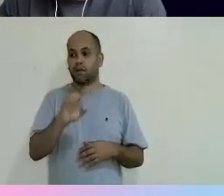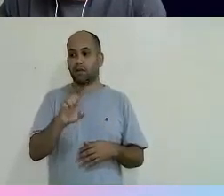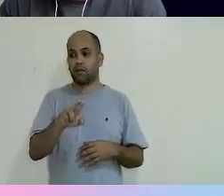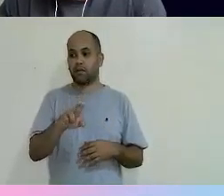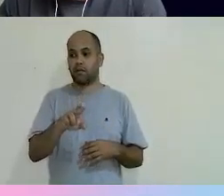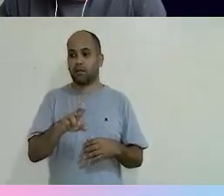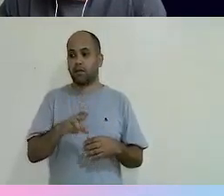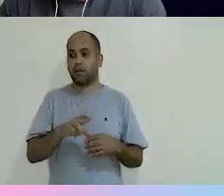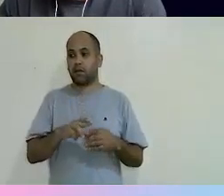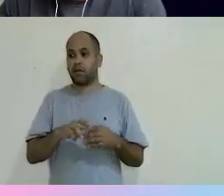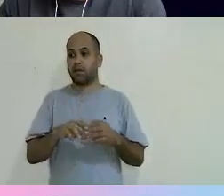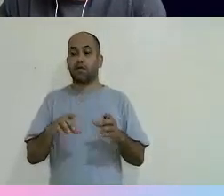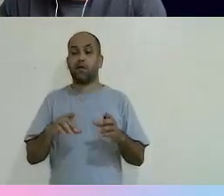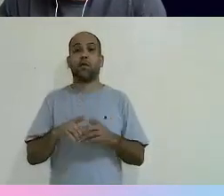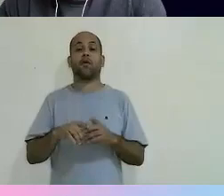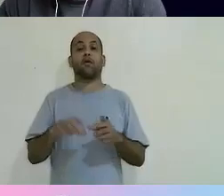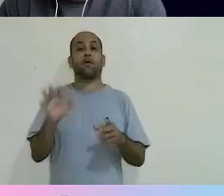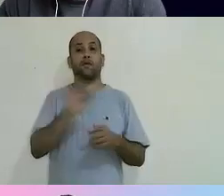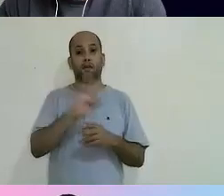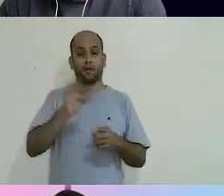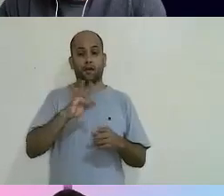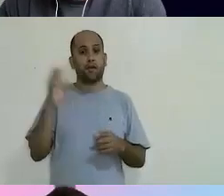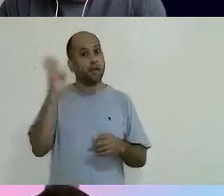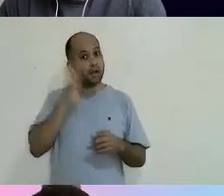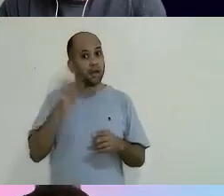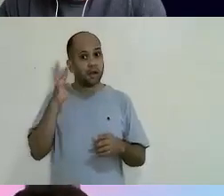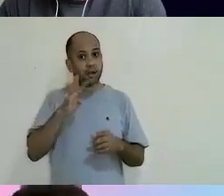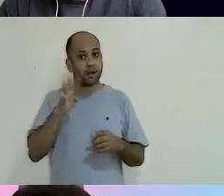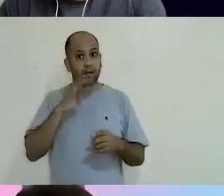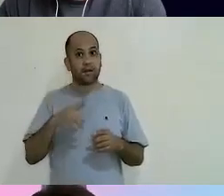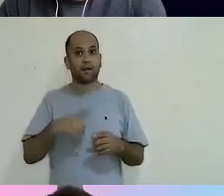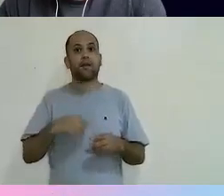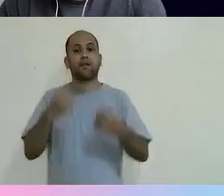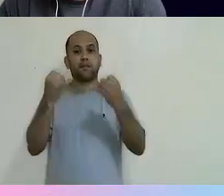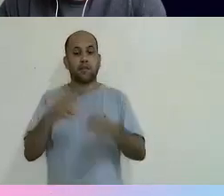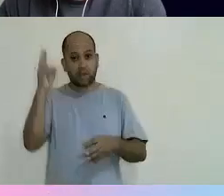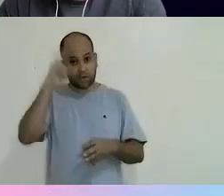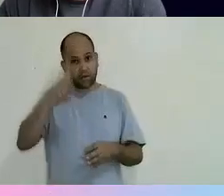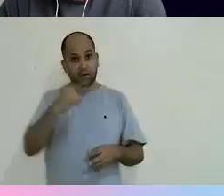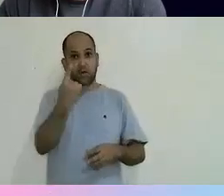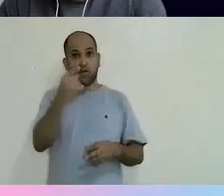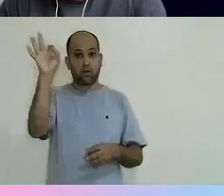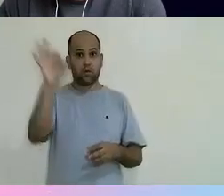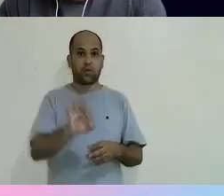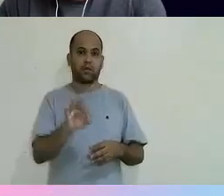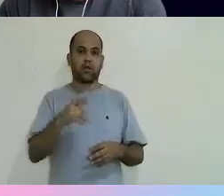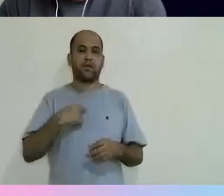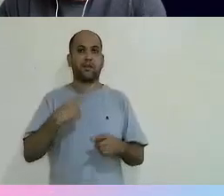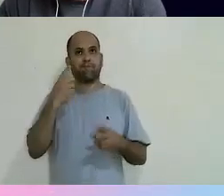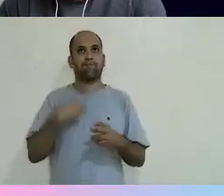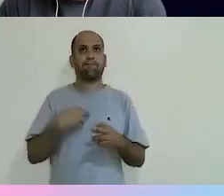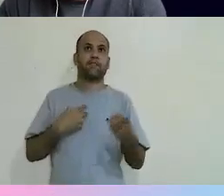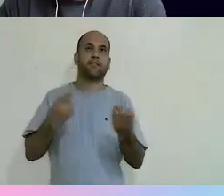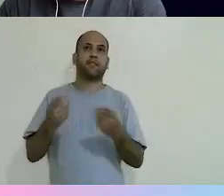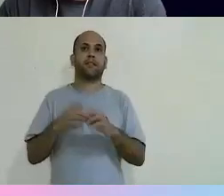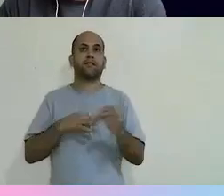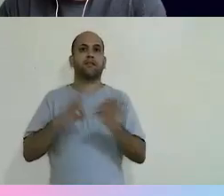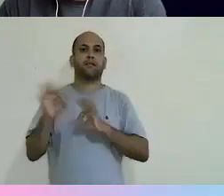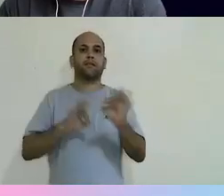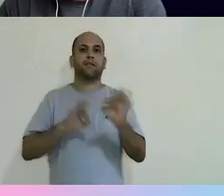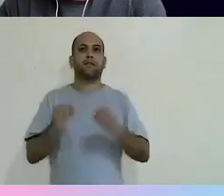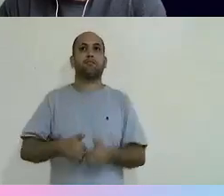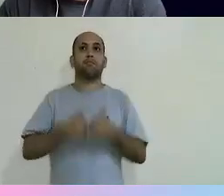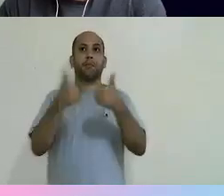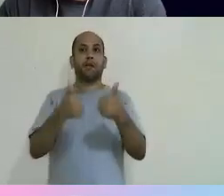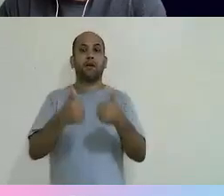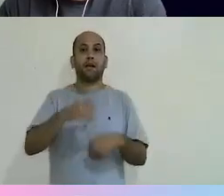ensino super bacana, ela fala muito da história do 1%, né? Às vezes a gente tem expectativa, ah, vou melhorar